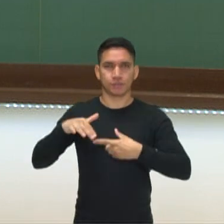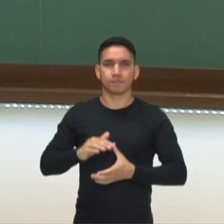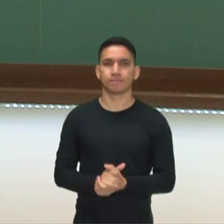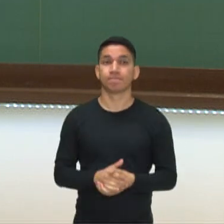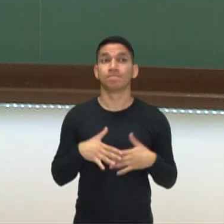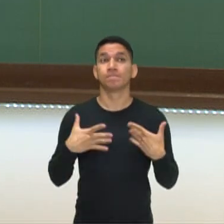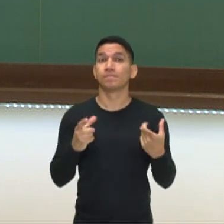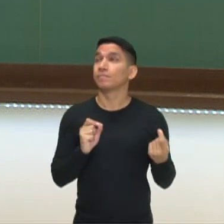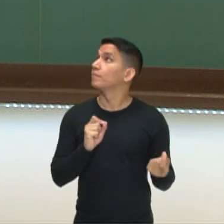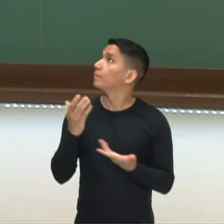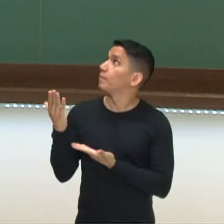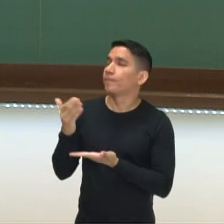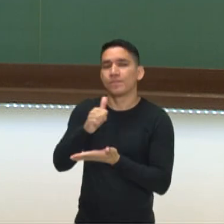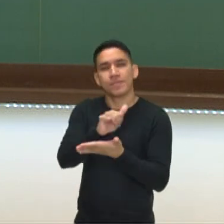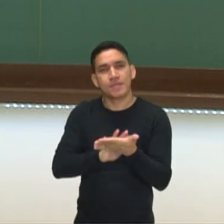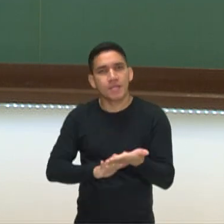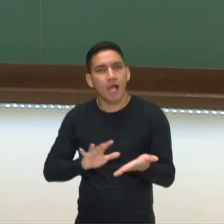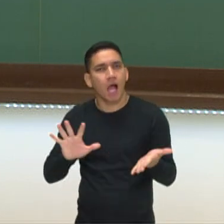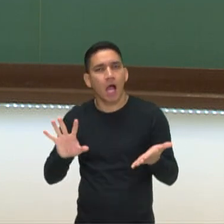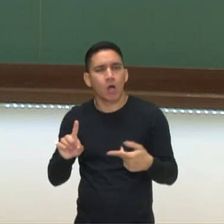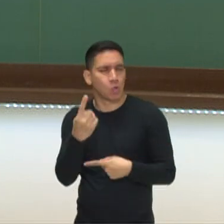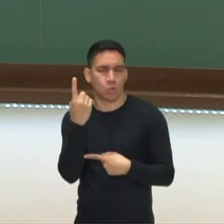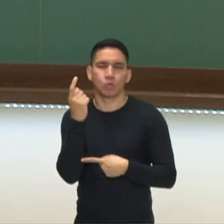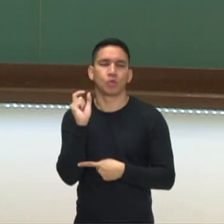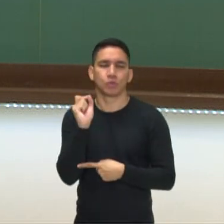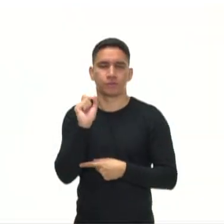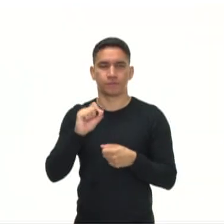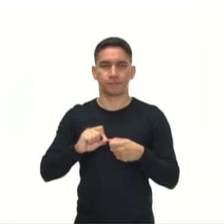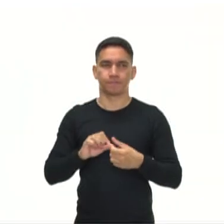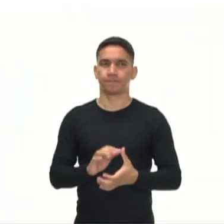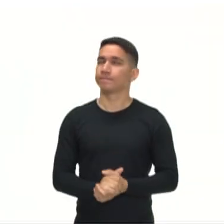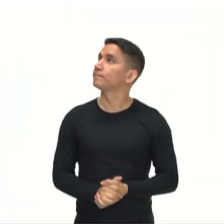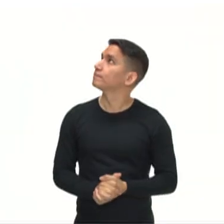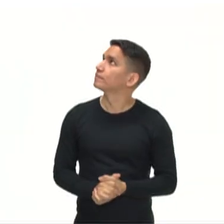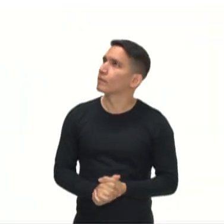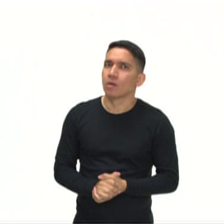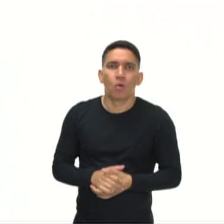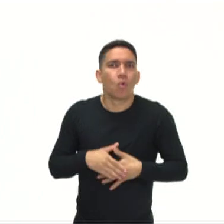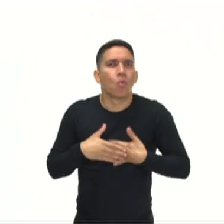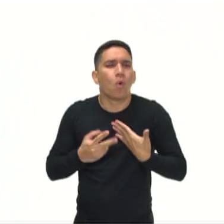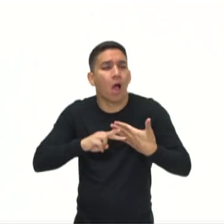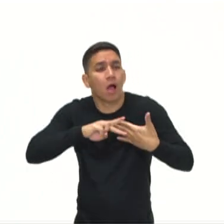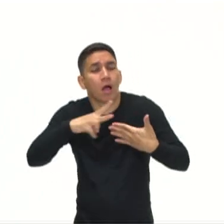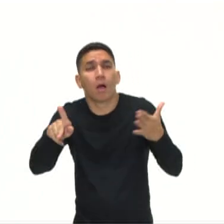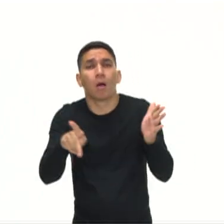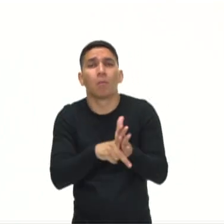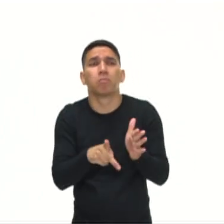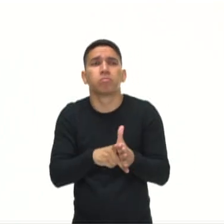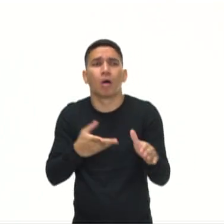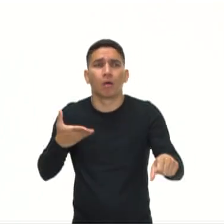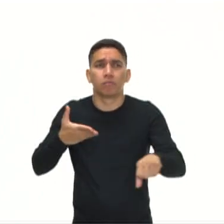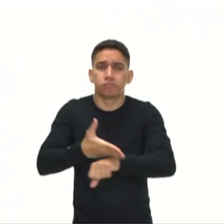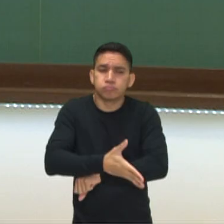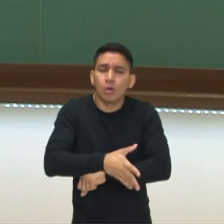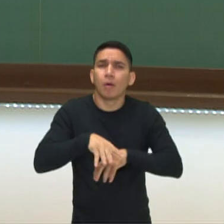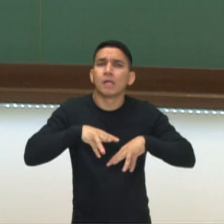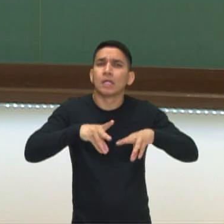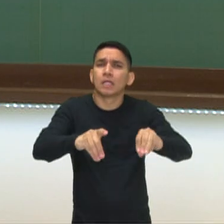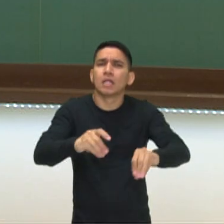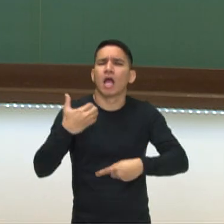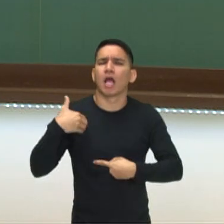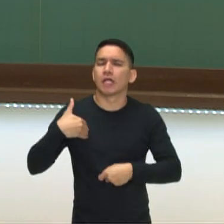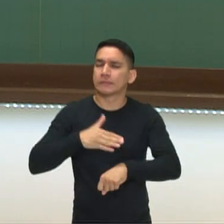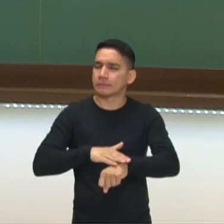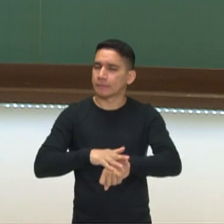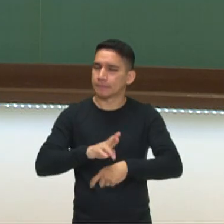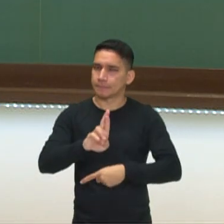Pessoal, vamos finalizar então com uma atividade. Quais foram os impactos da campanha do deserto na Argentina? Tempinho